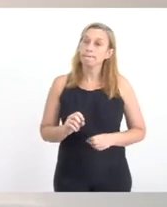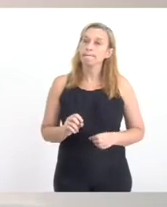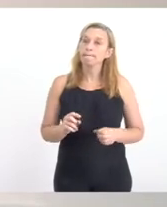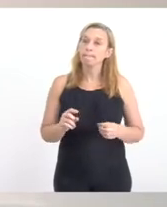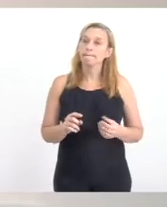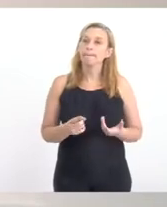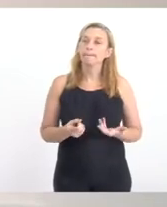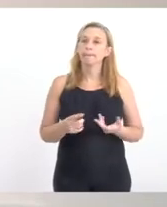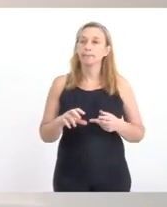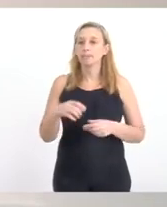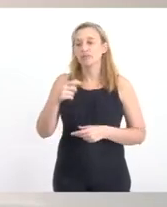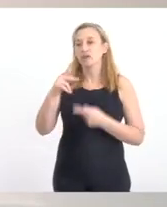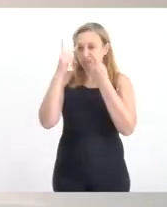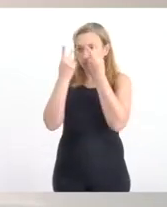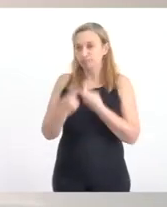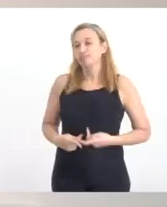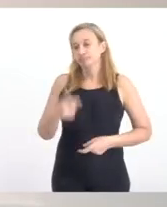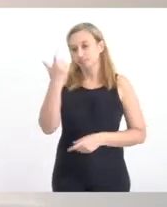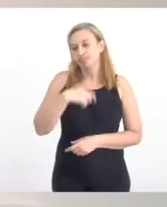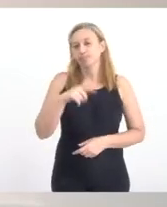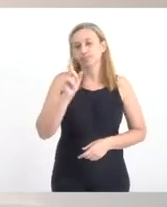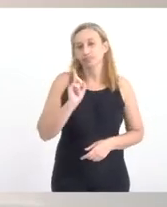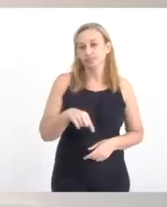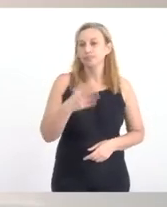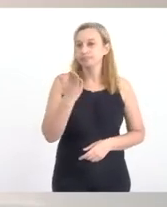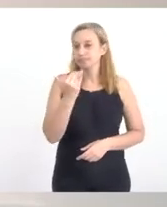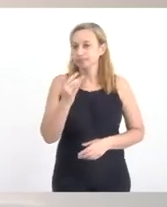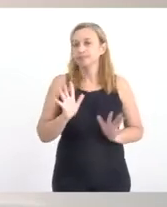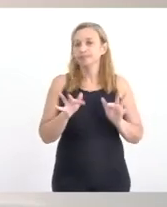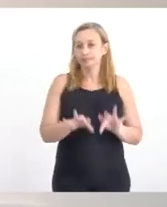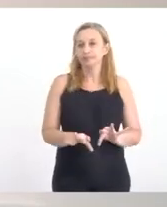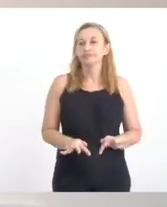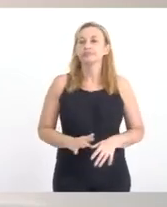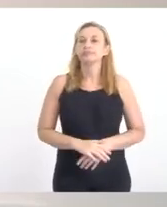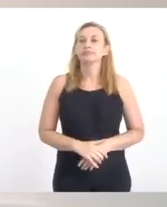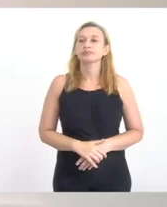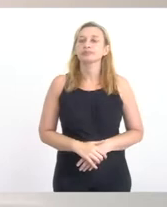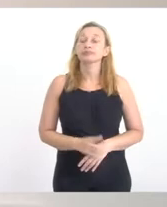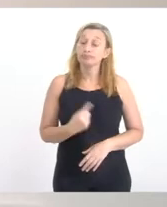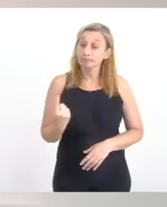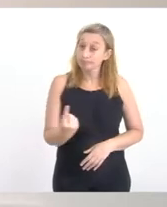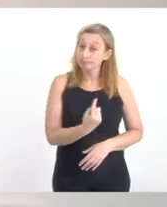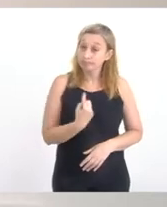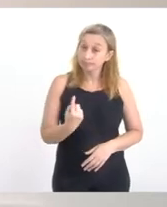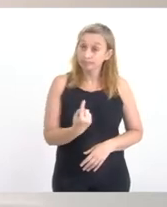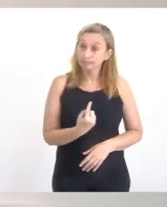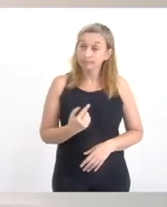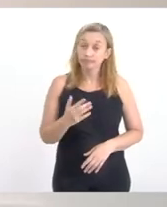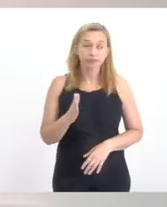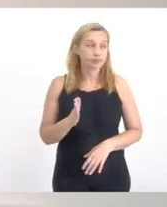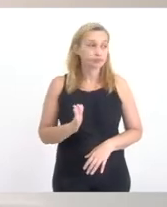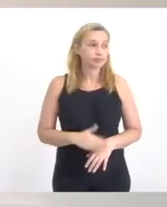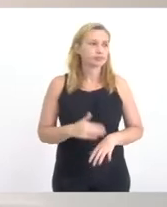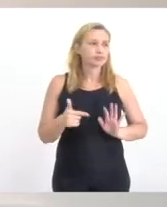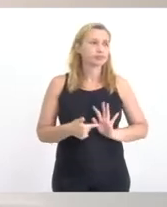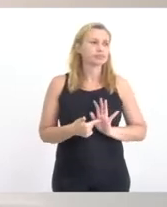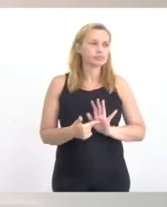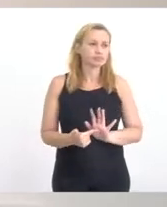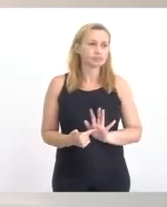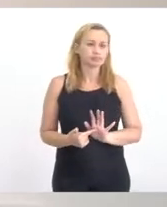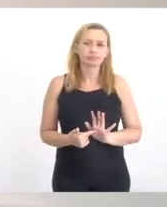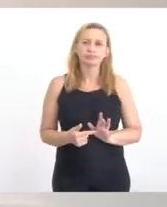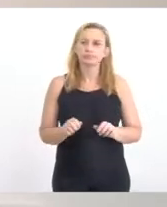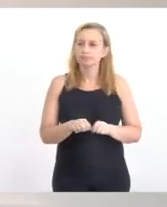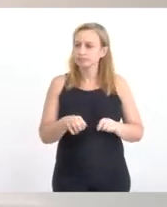forma também quando o ser humano que alimentação e aí por fim pra finalizar né Para nós tá mais do que colocado né